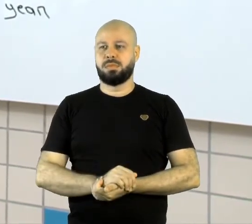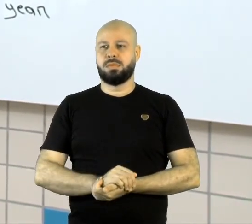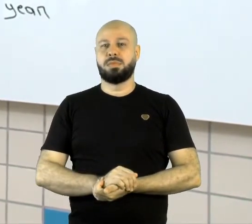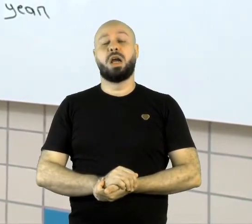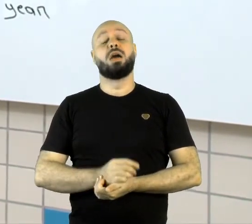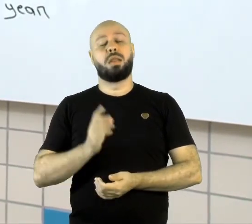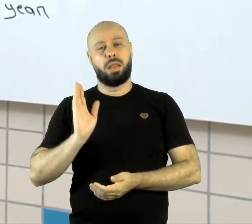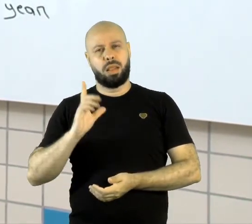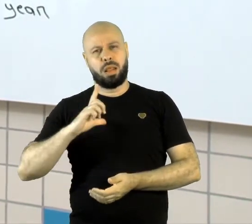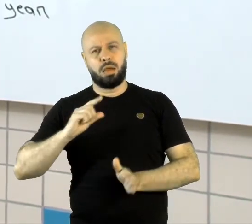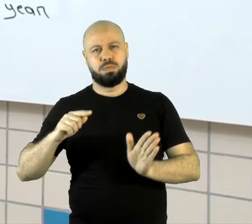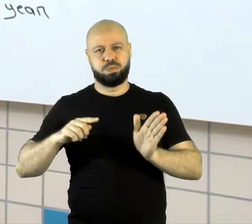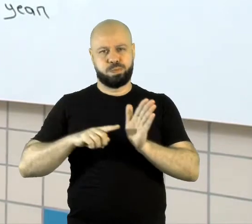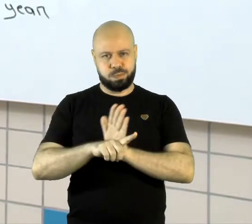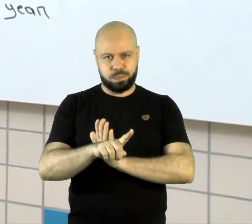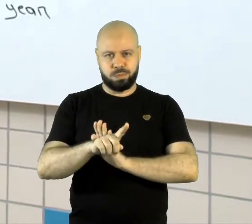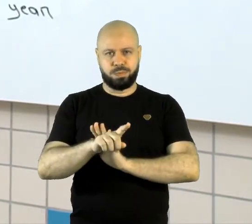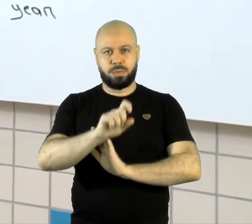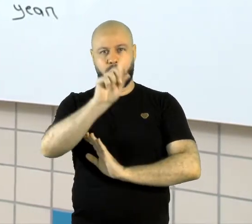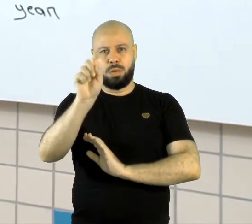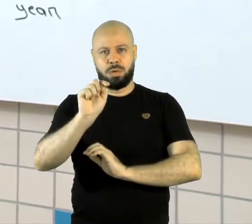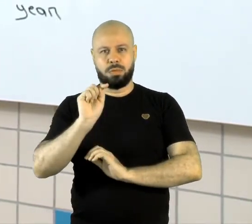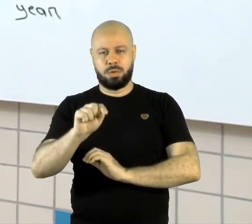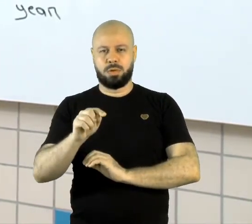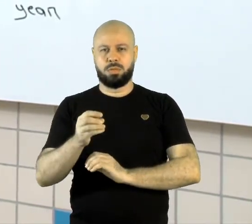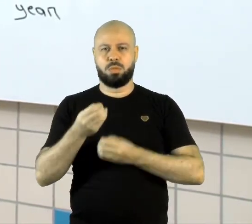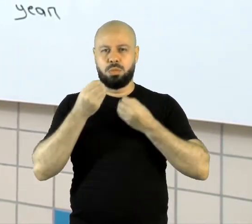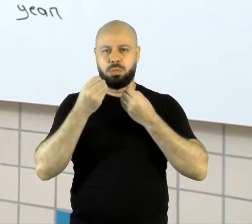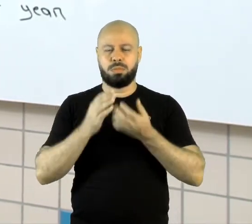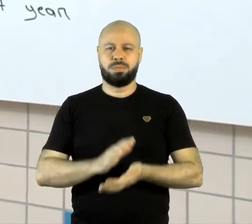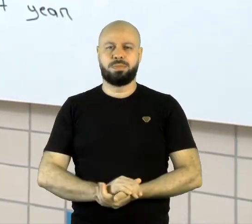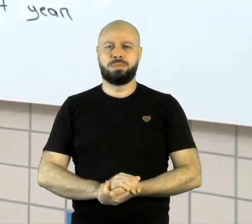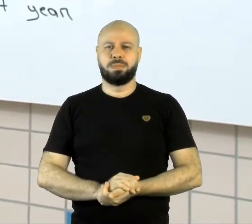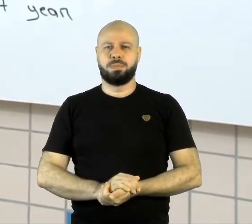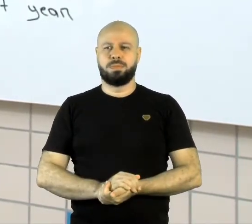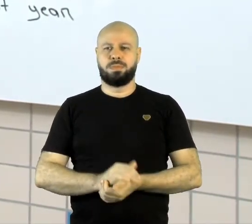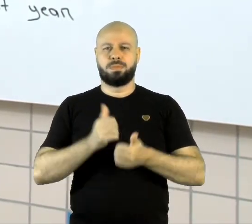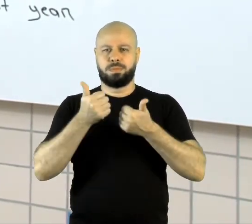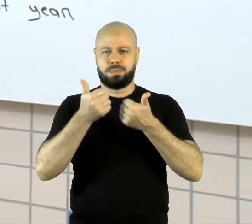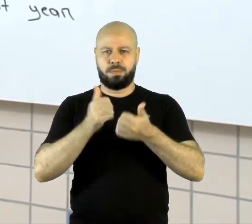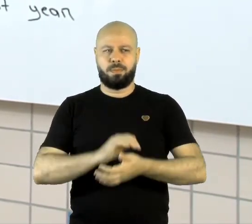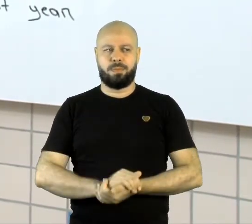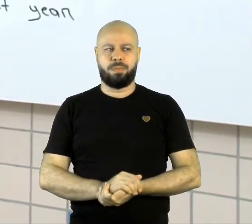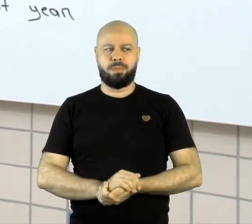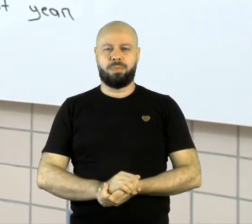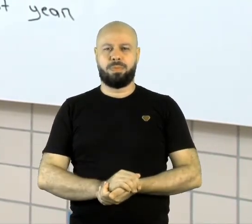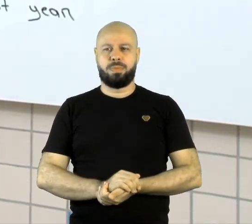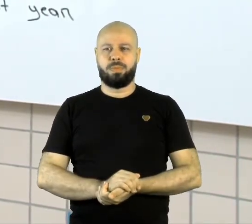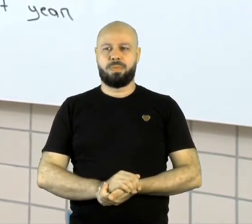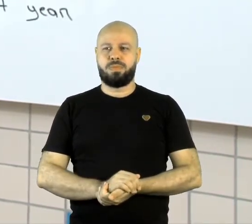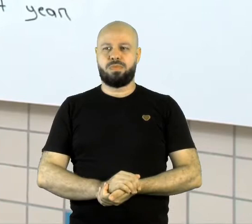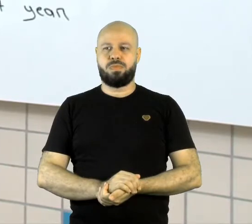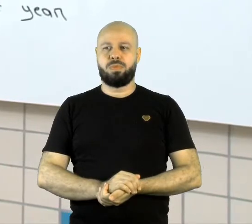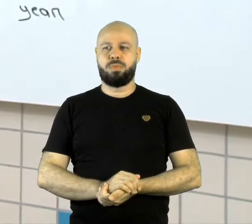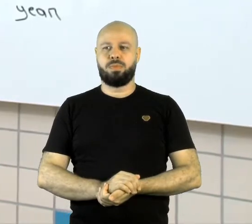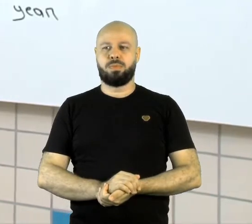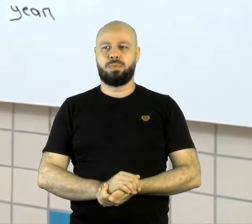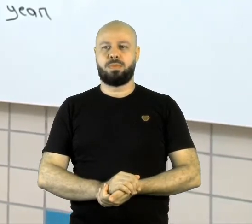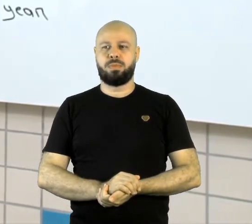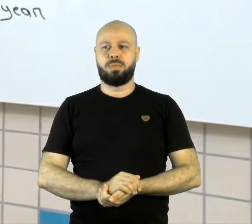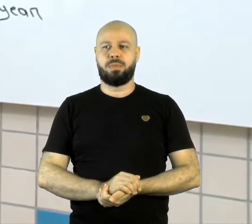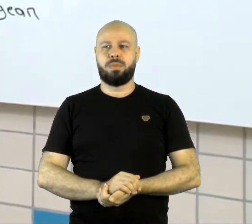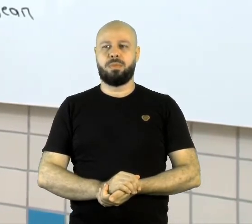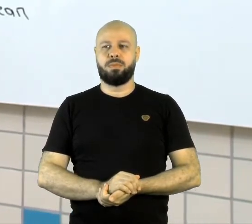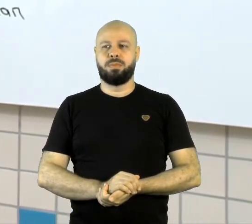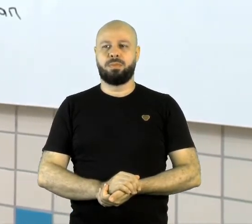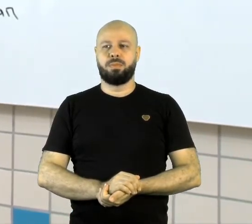question, alright? The interrogative form. Ok. You played volleyball when